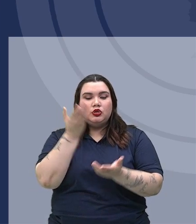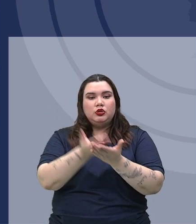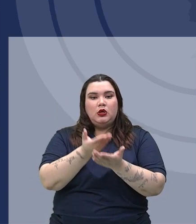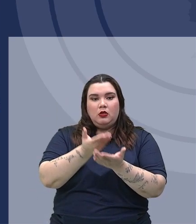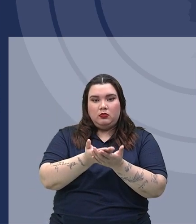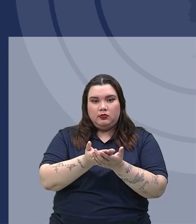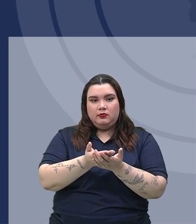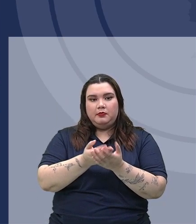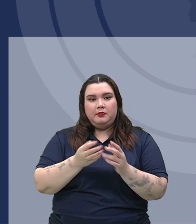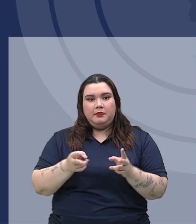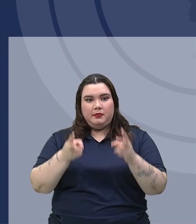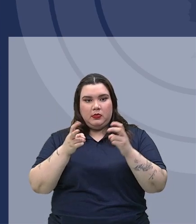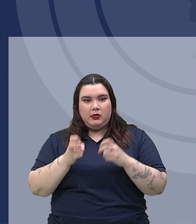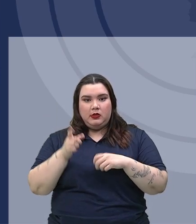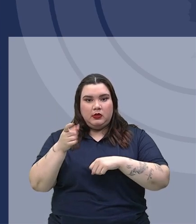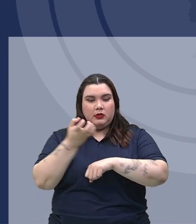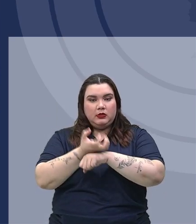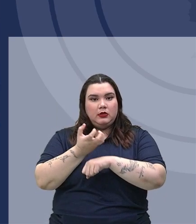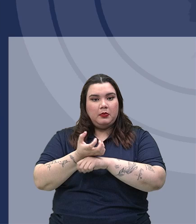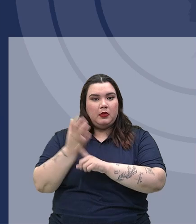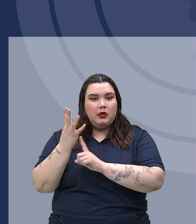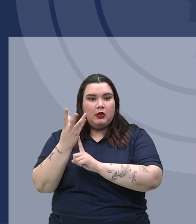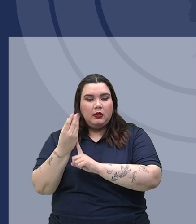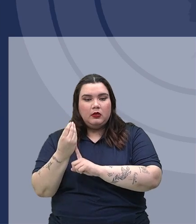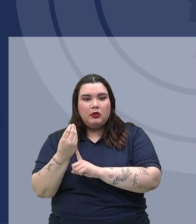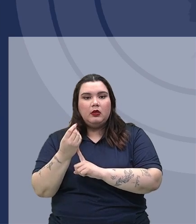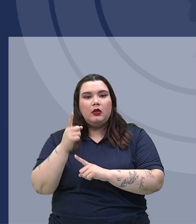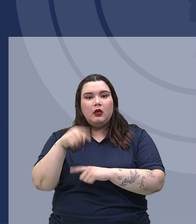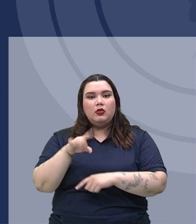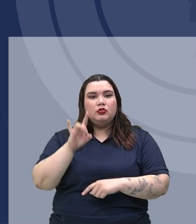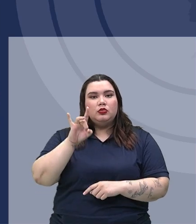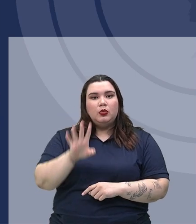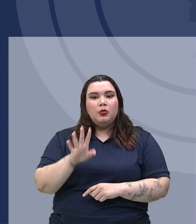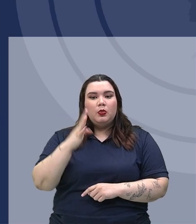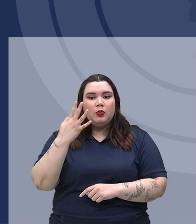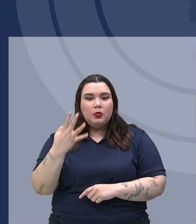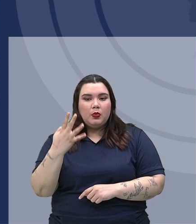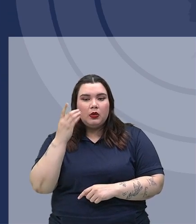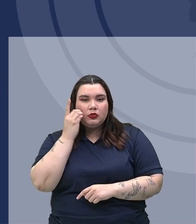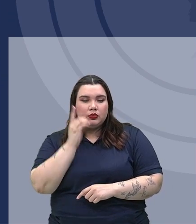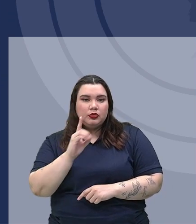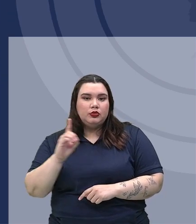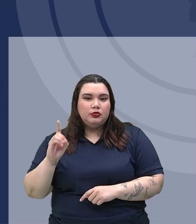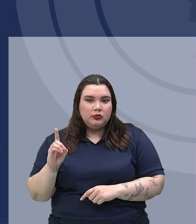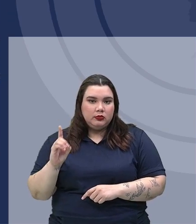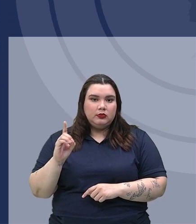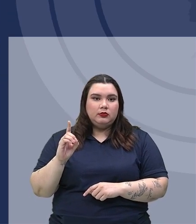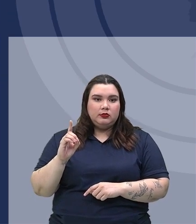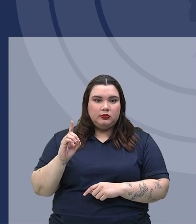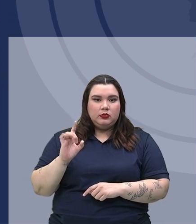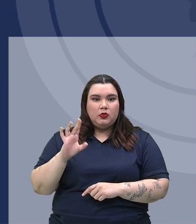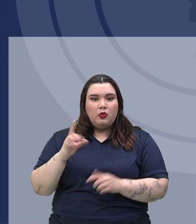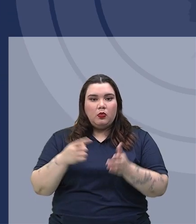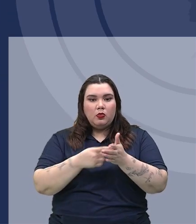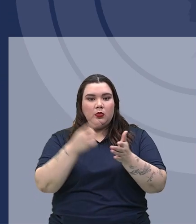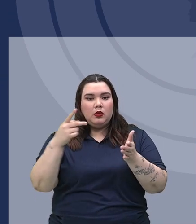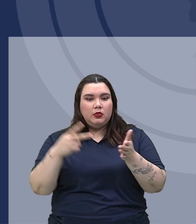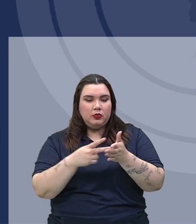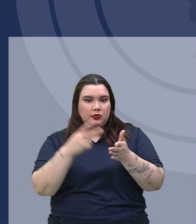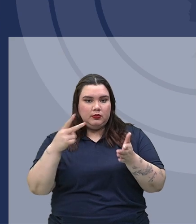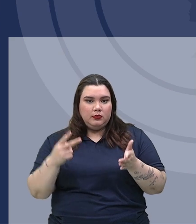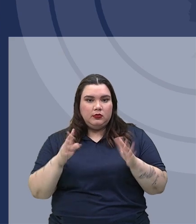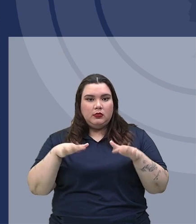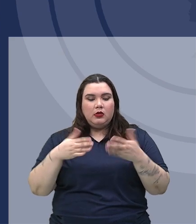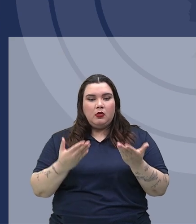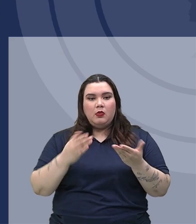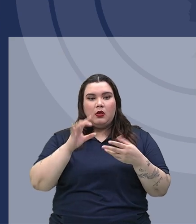Como nós estamos no componente de arte, então ele é mais curtinho, né? São apenas 2 unidades. E aí, cada unidade ele